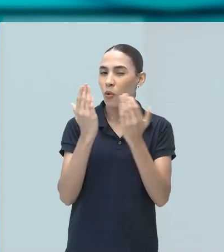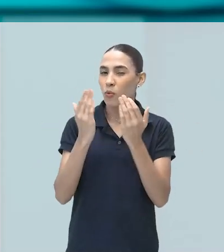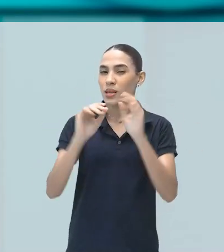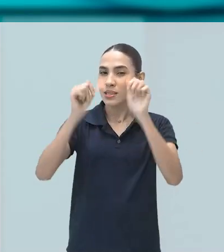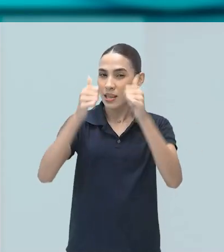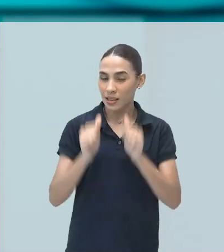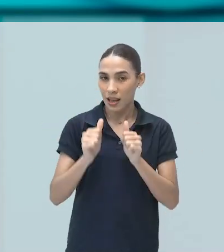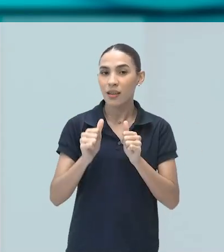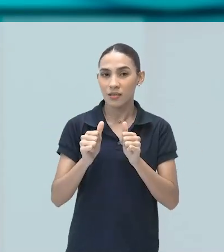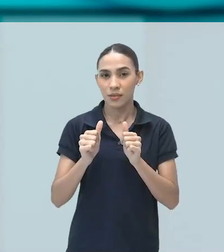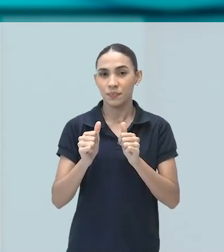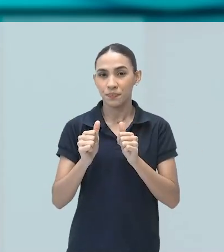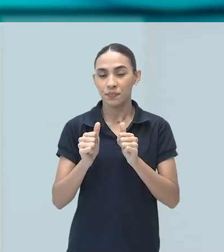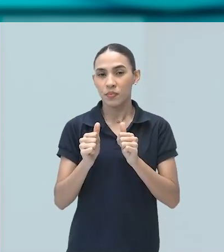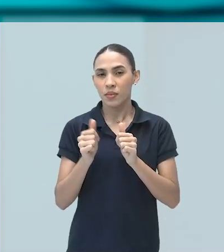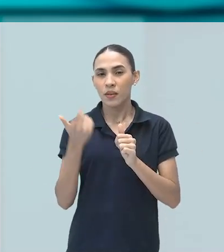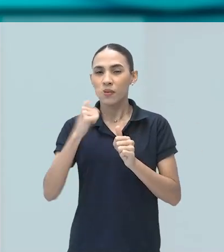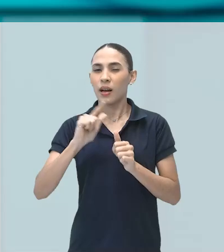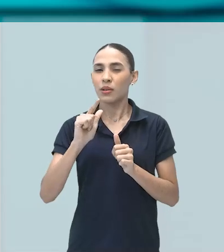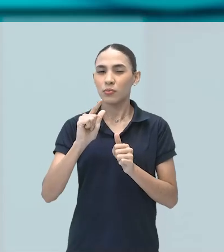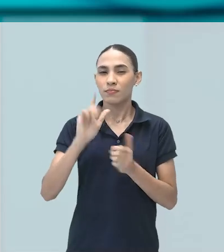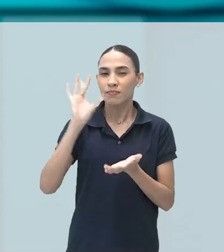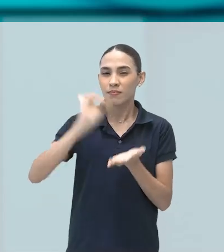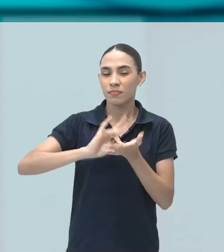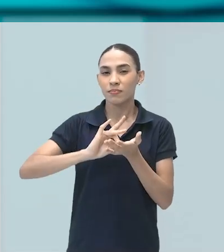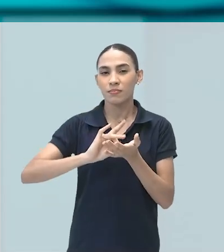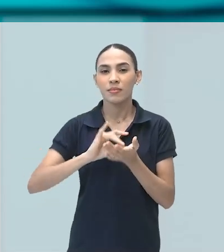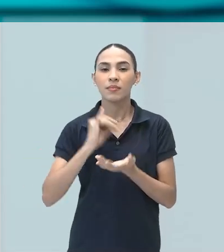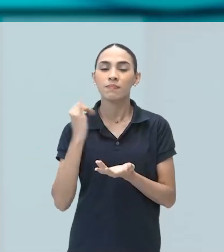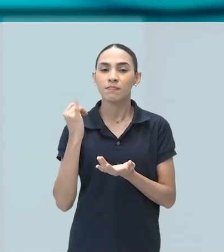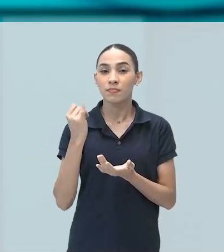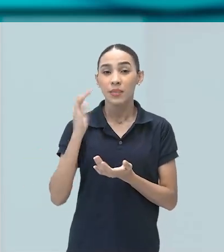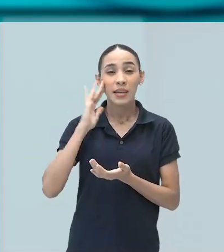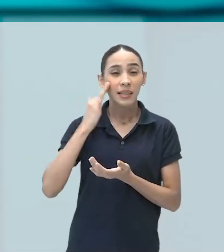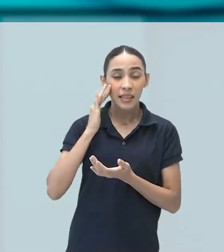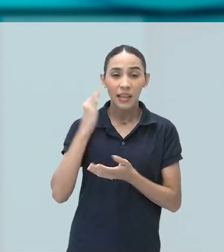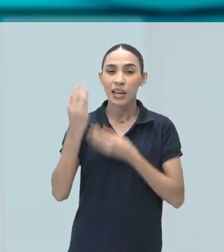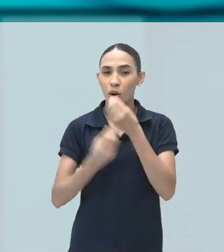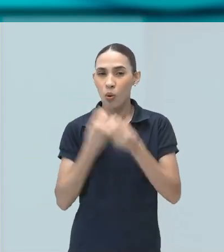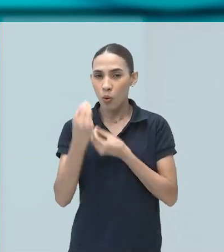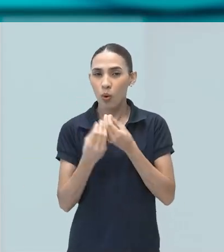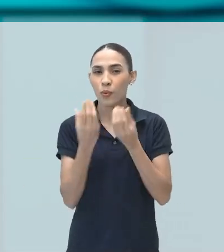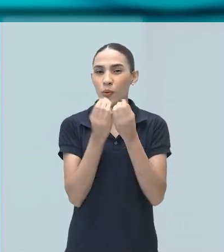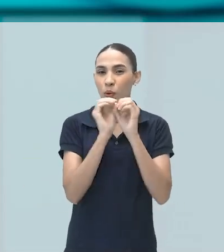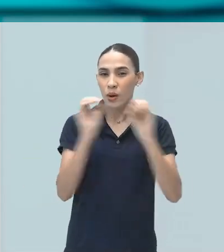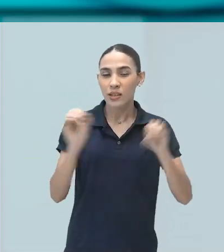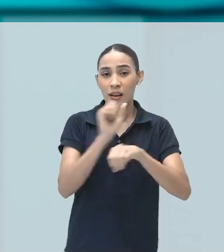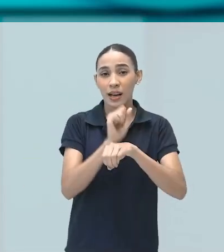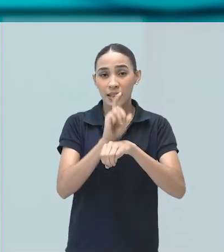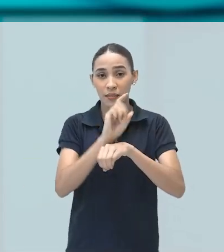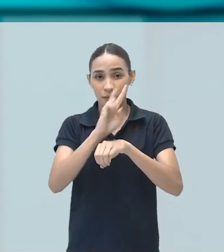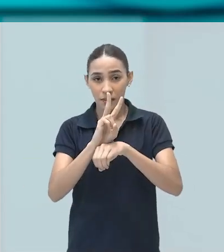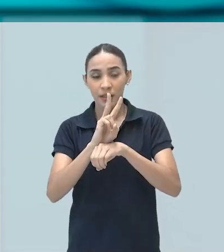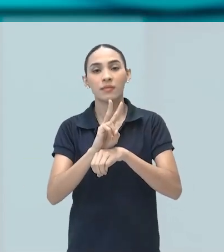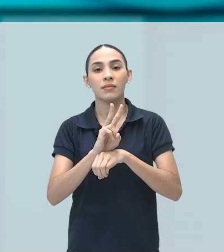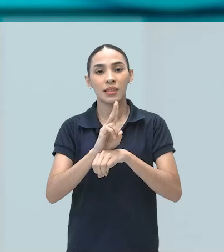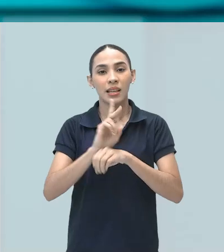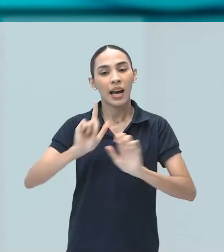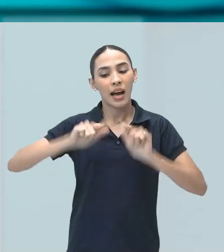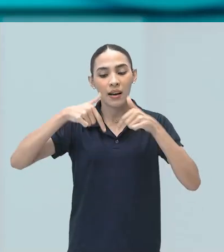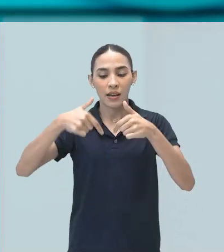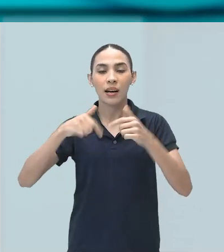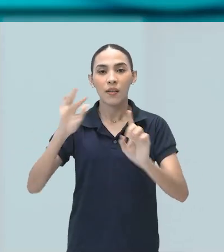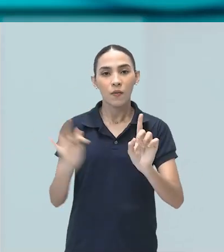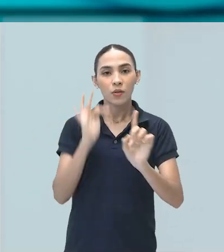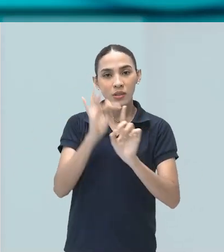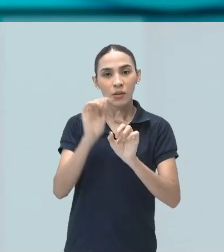observações, algumas análises para que possamos entender essa questão das orações adverbiais, orações que exercem aí